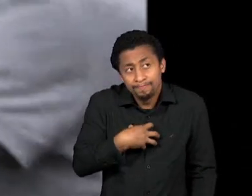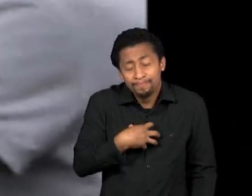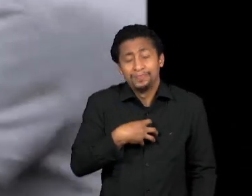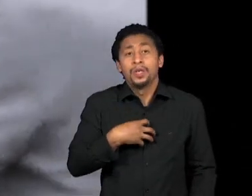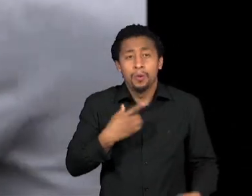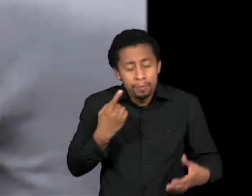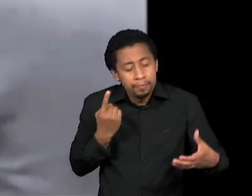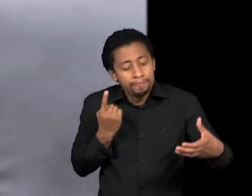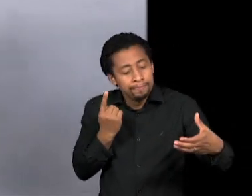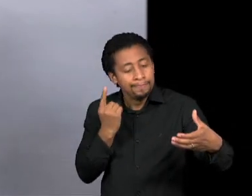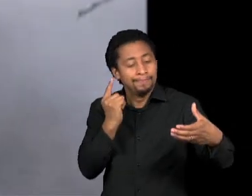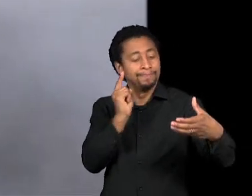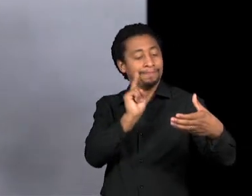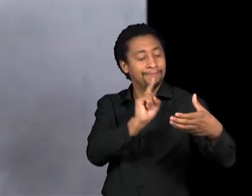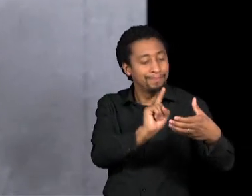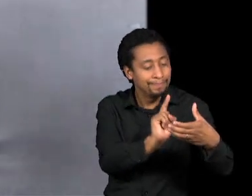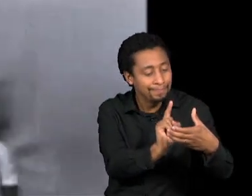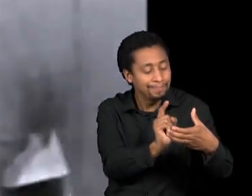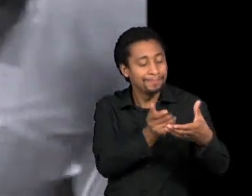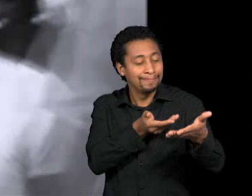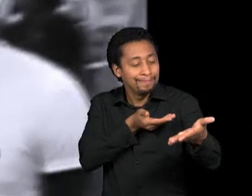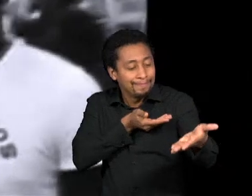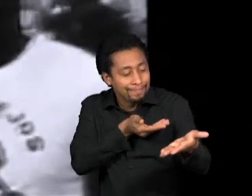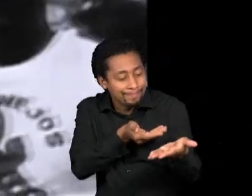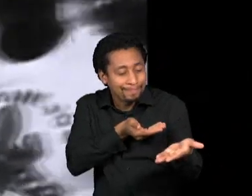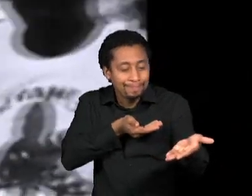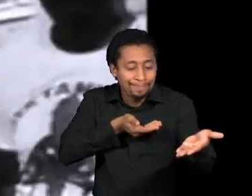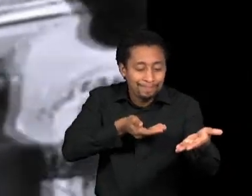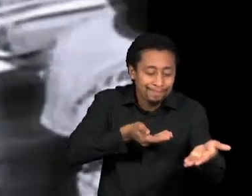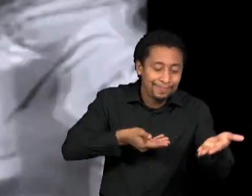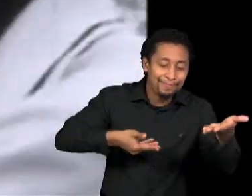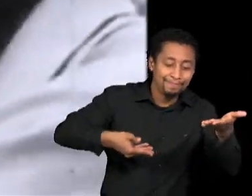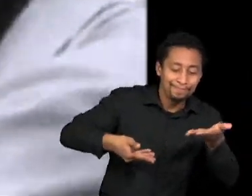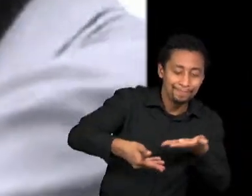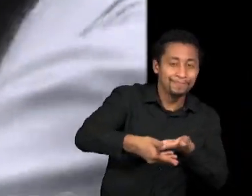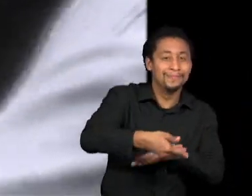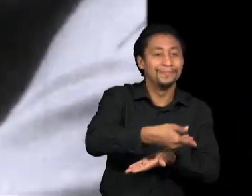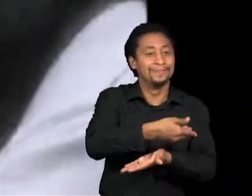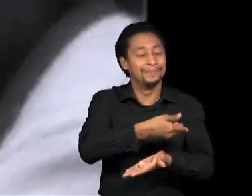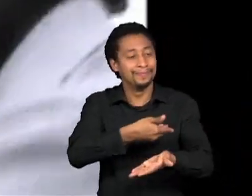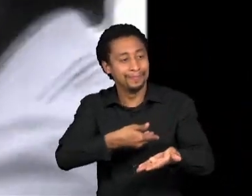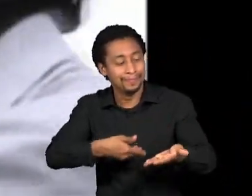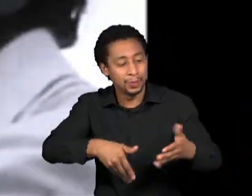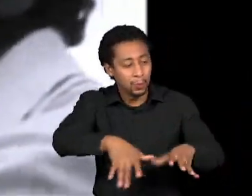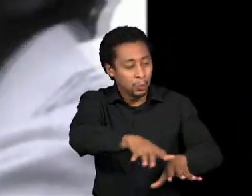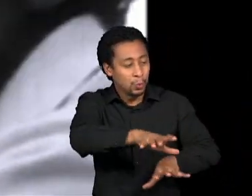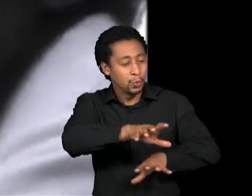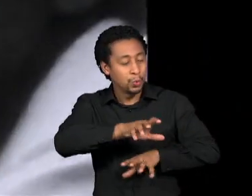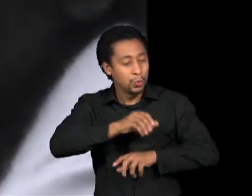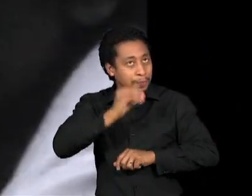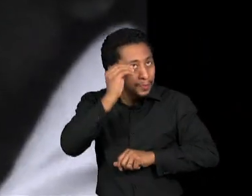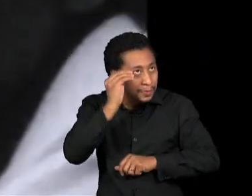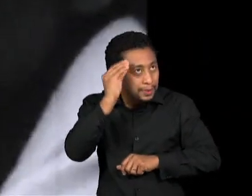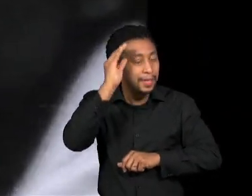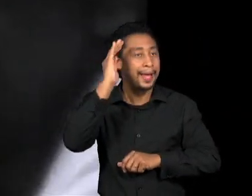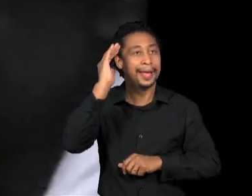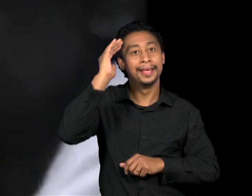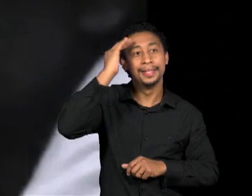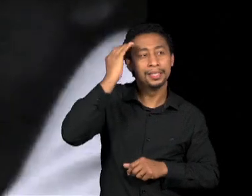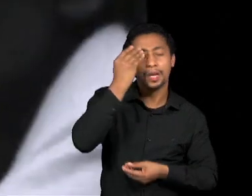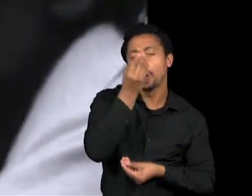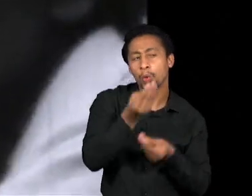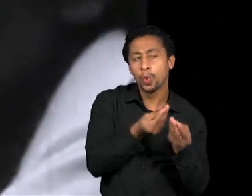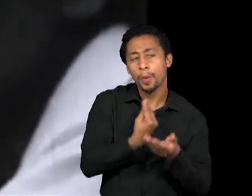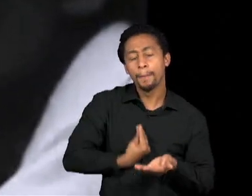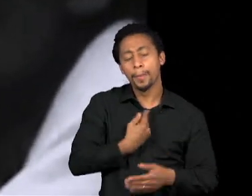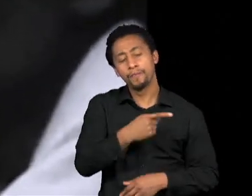com eles e adquirir de uma forma ou de outra a mesma visão da realidade. Realmente acreditamos no que